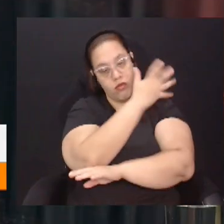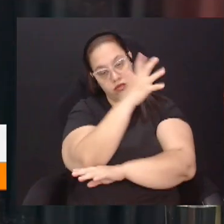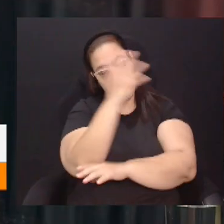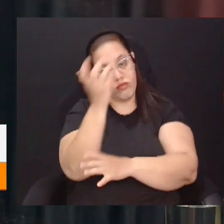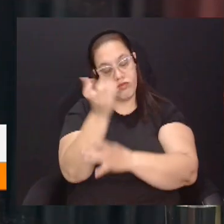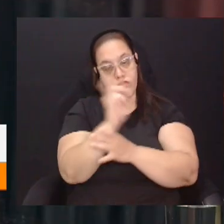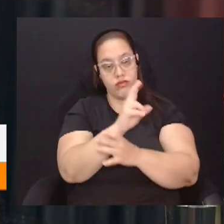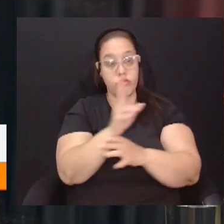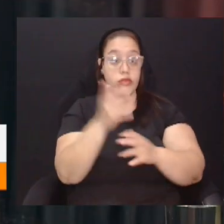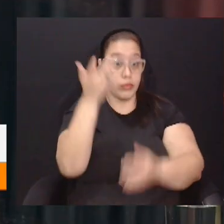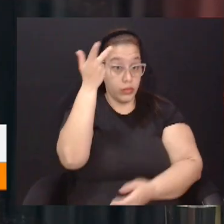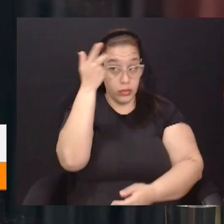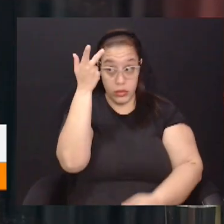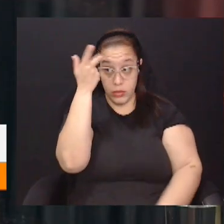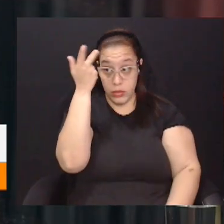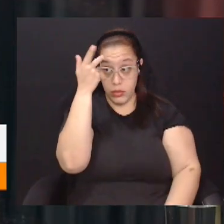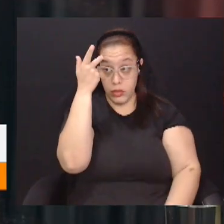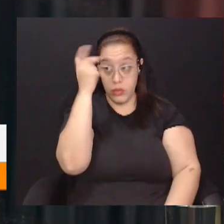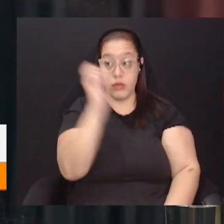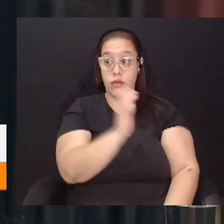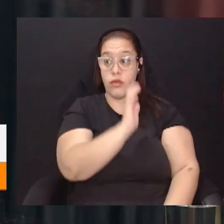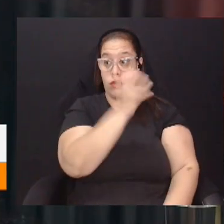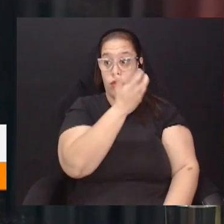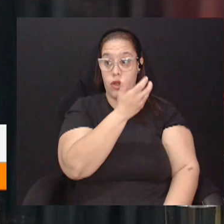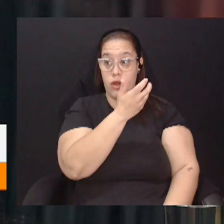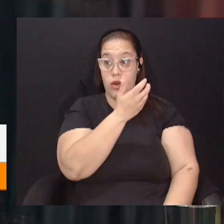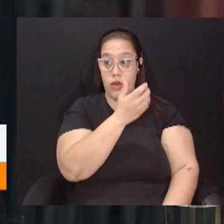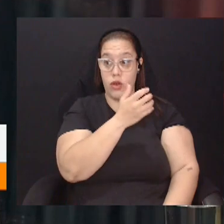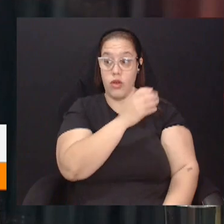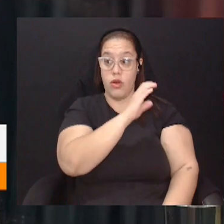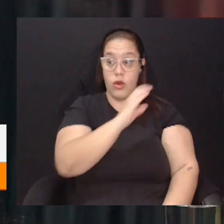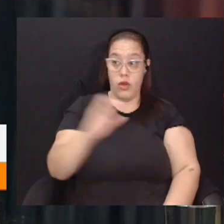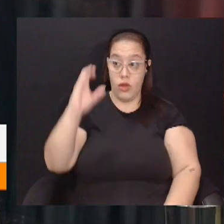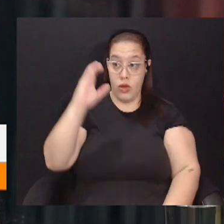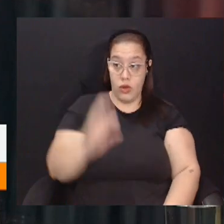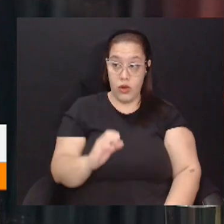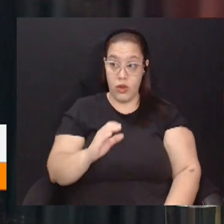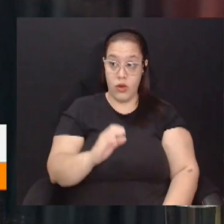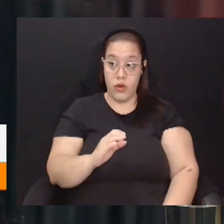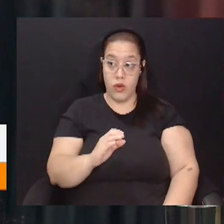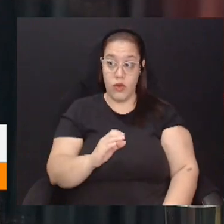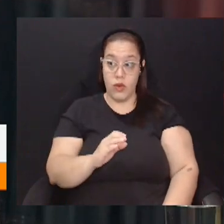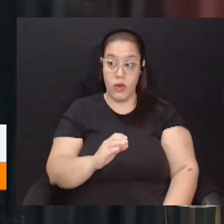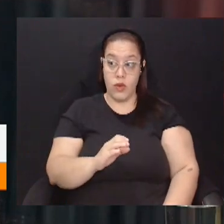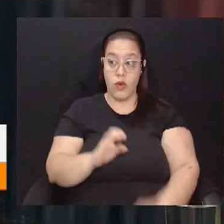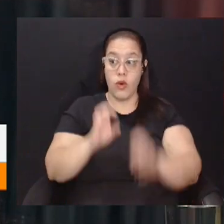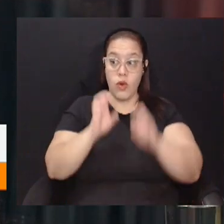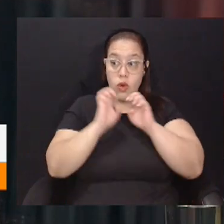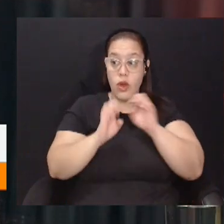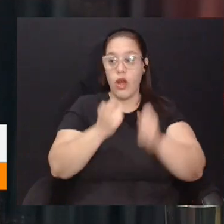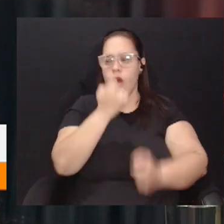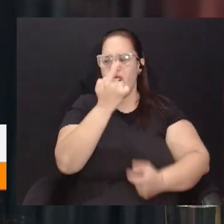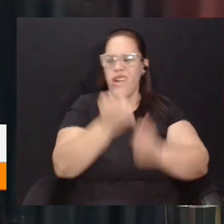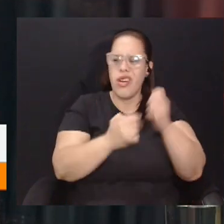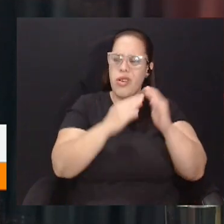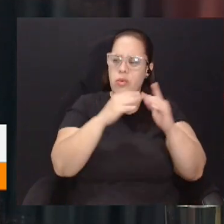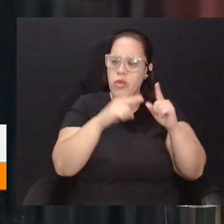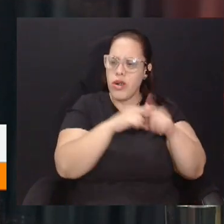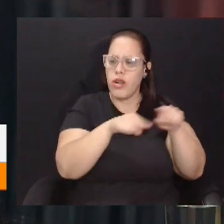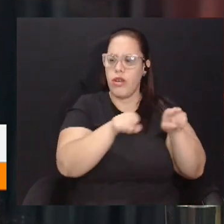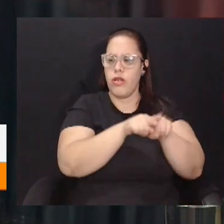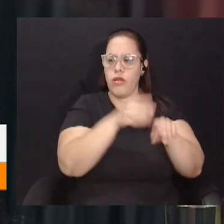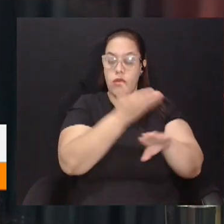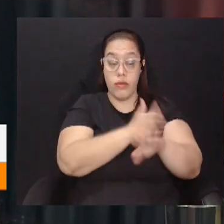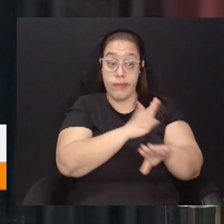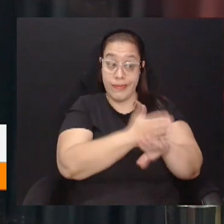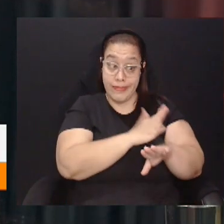tipicamente algo que acontece entre os católicos. Entre os protestantes históricos, algumas igrejas também praticam isso,